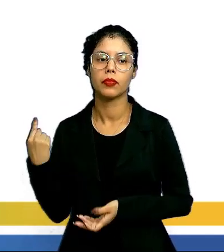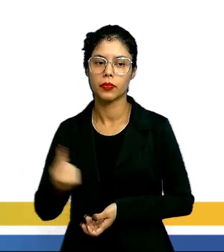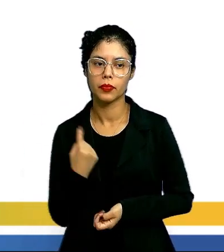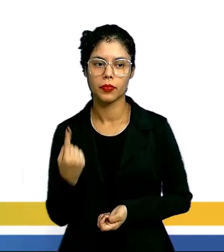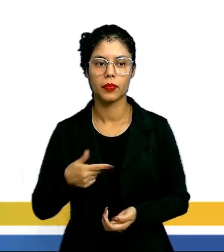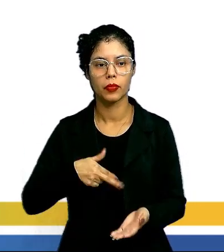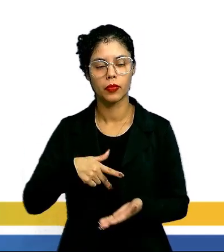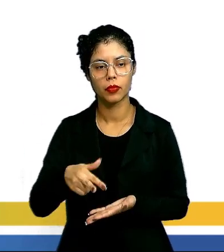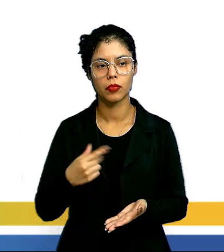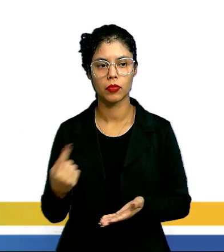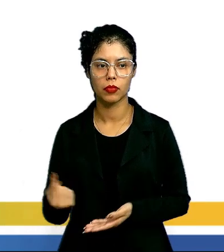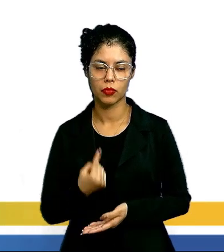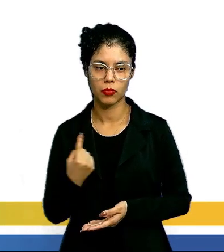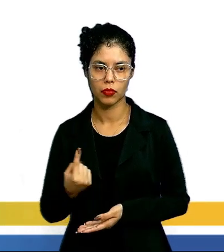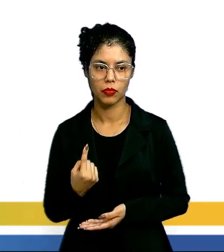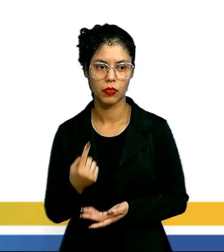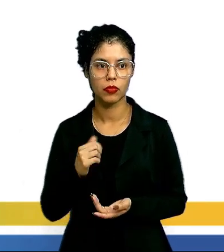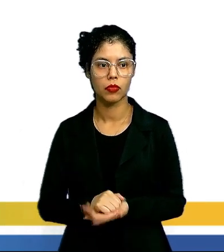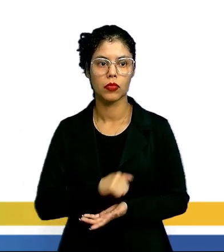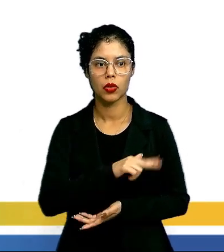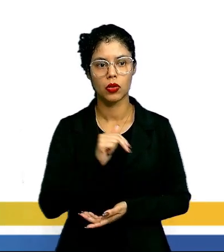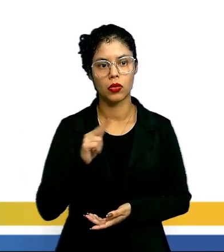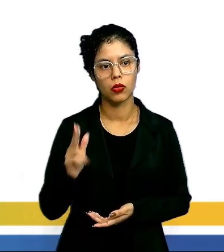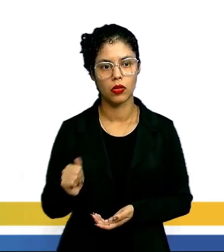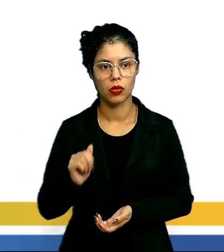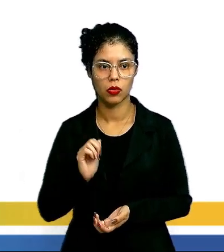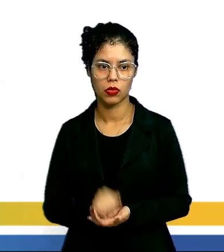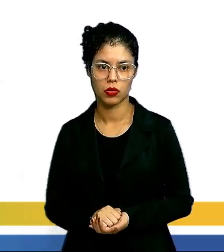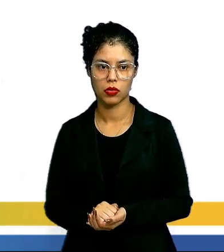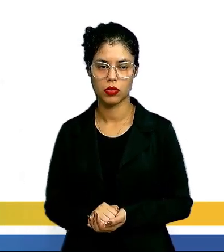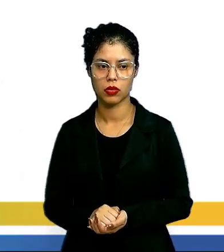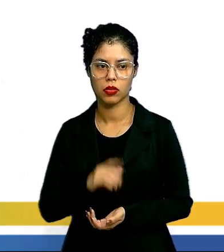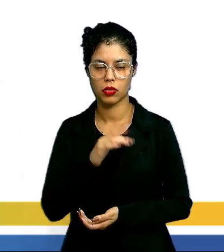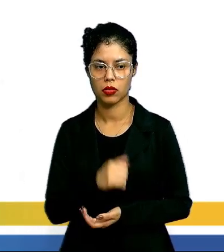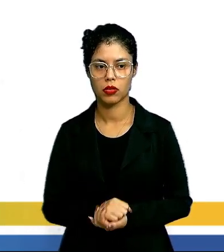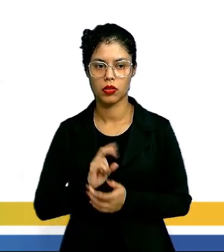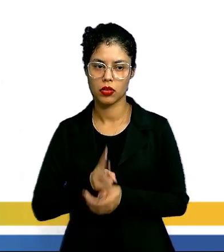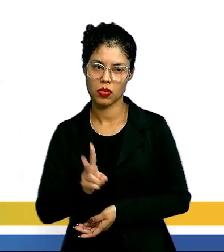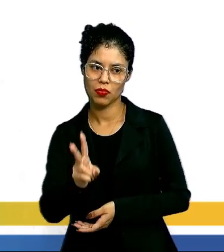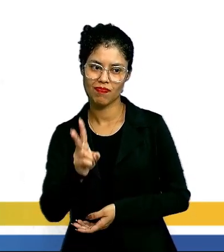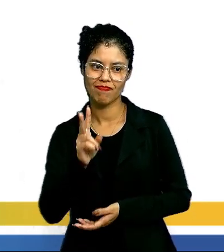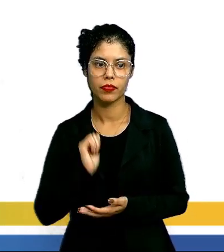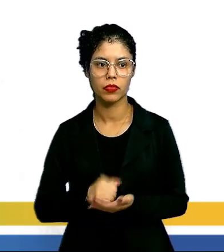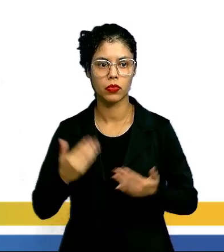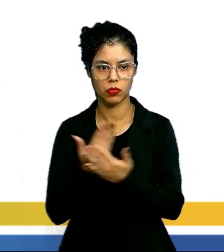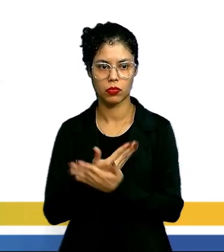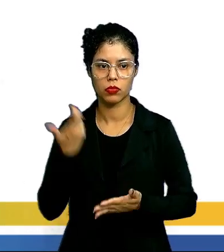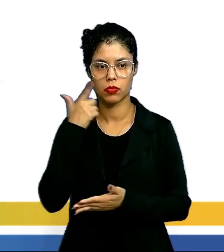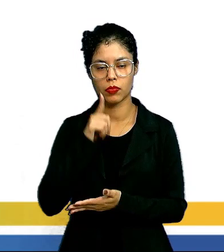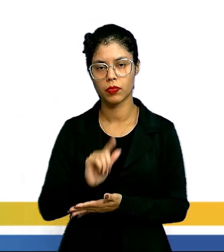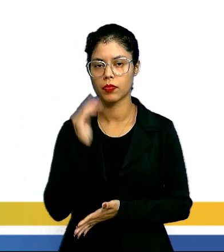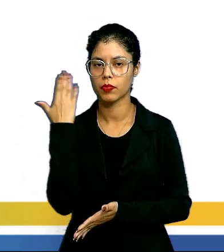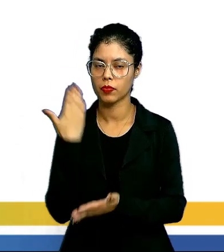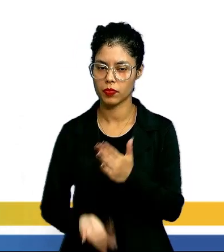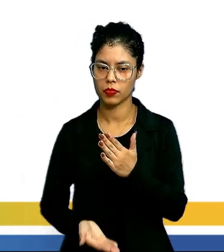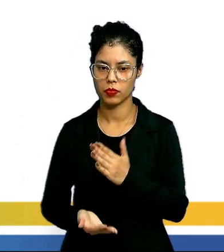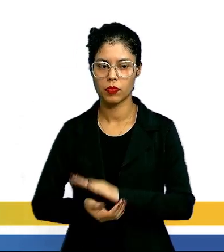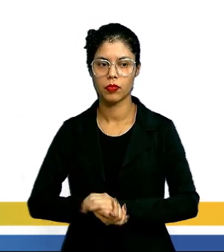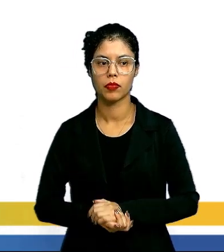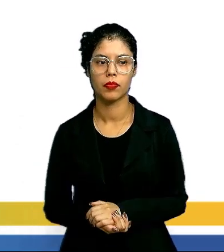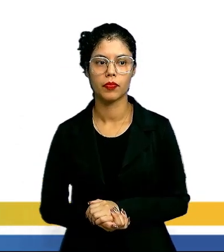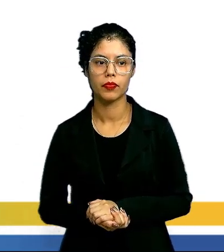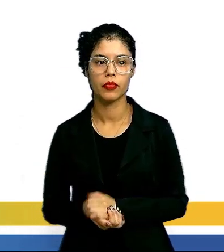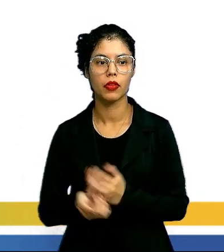é solitário andar por entre a gente, é nunca contentar-se de contente, é cuidar do que se ganha em